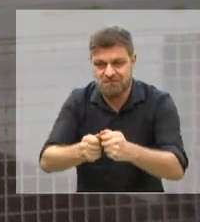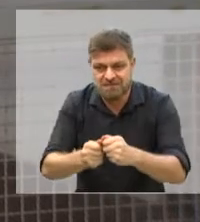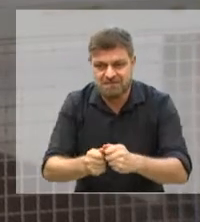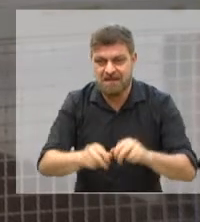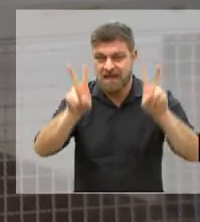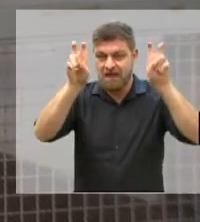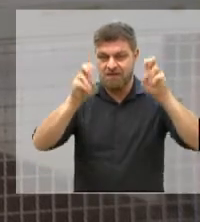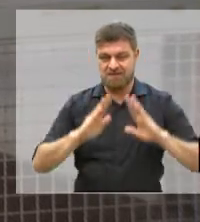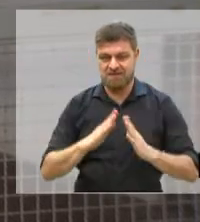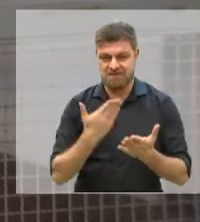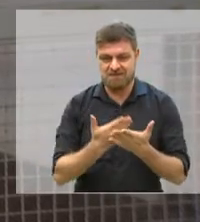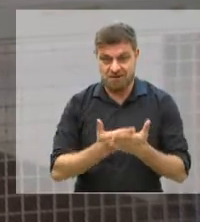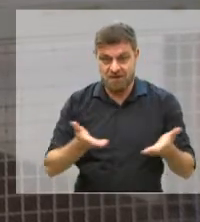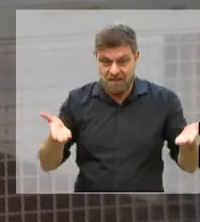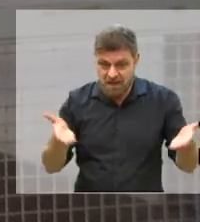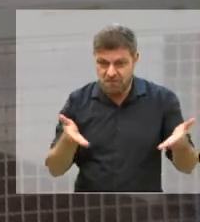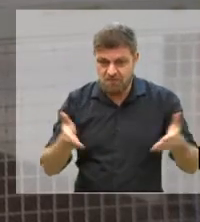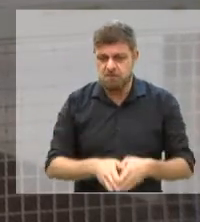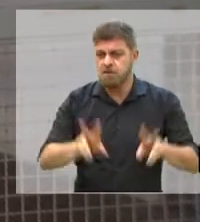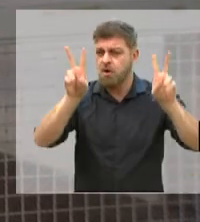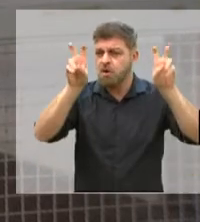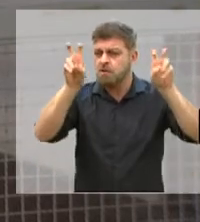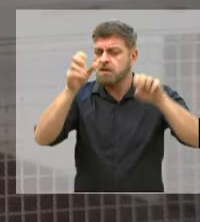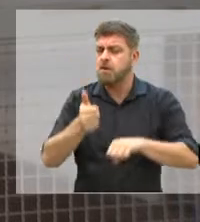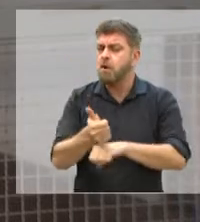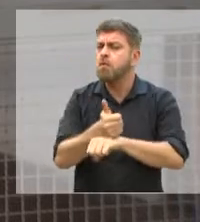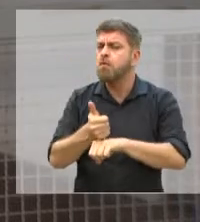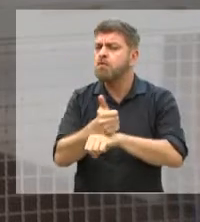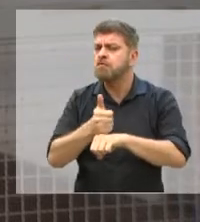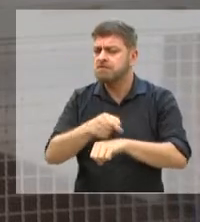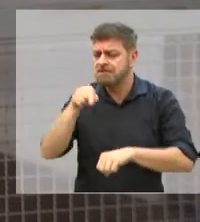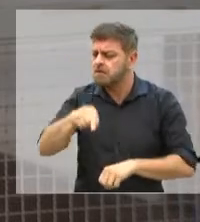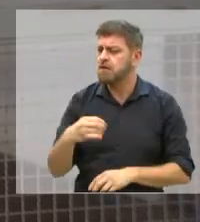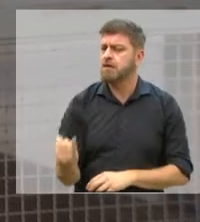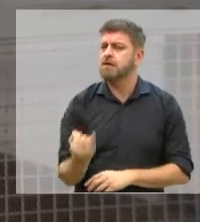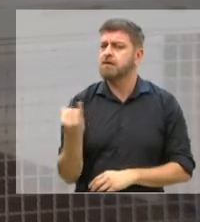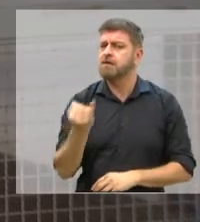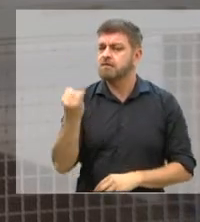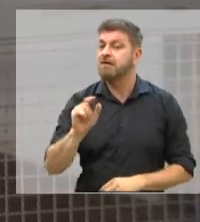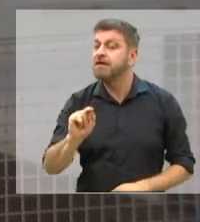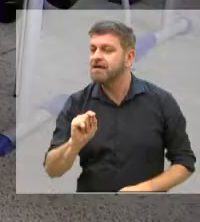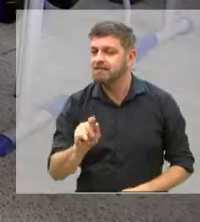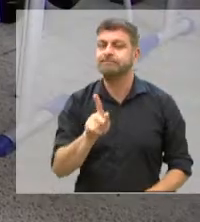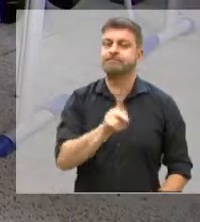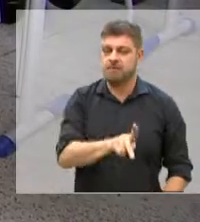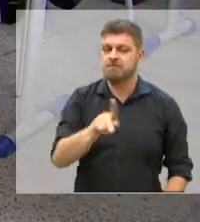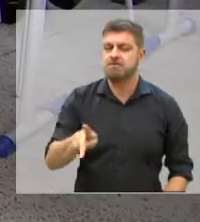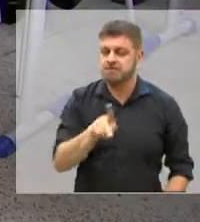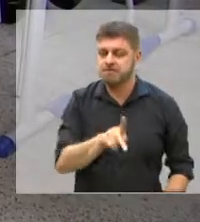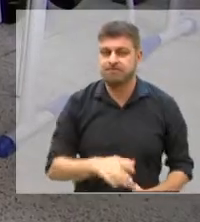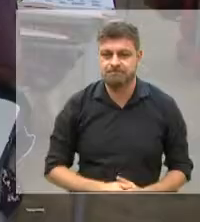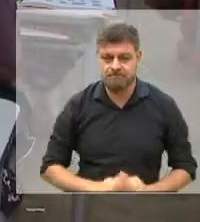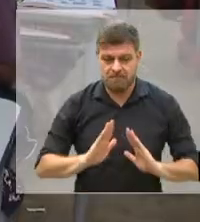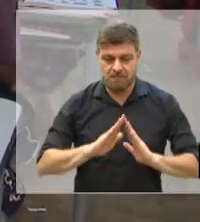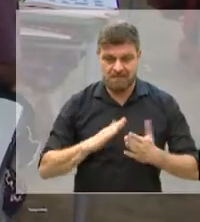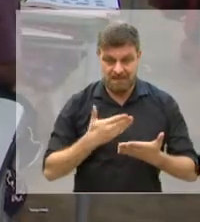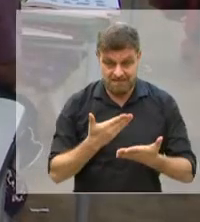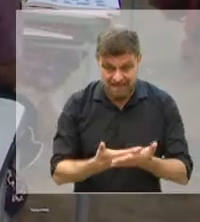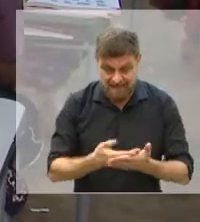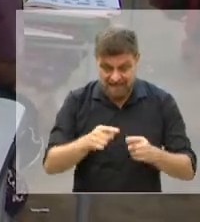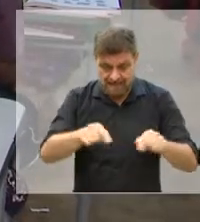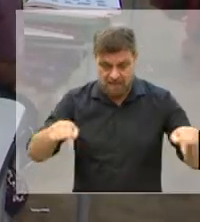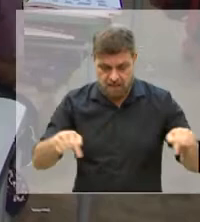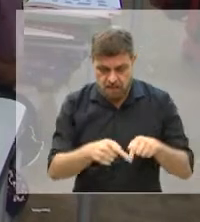de Aula de hoje, que vai falar desse profissional tão importante, o professor. Na sala de aula, ele não